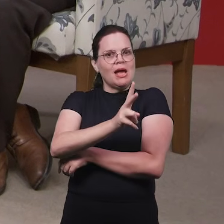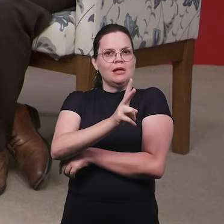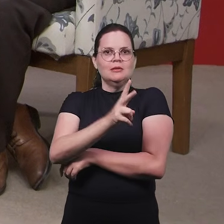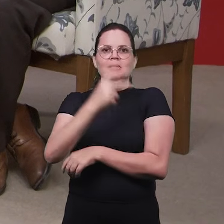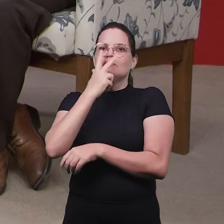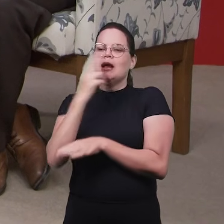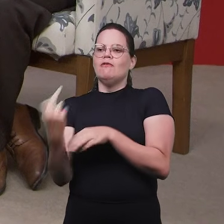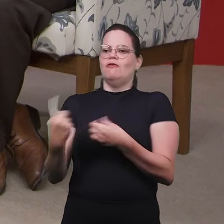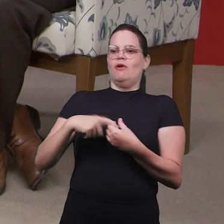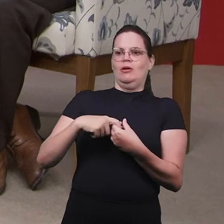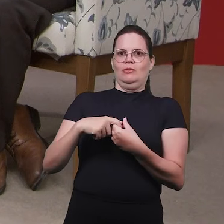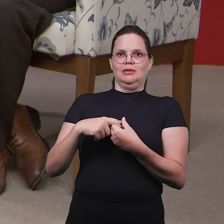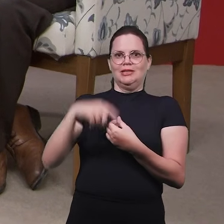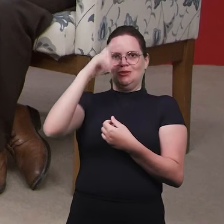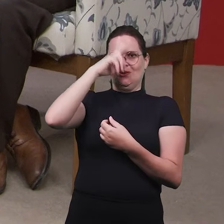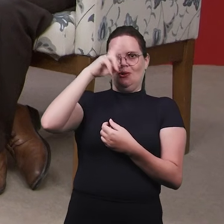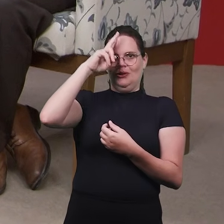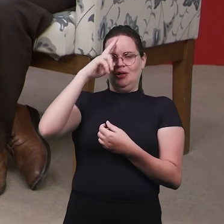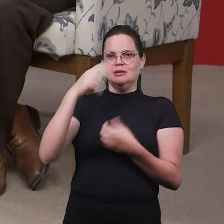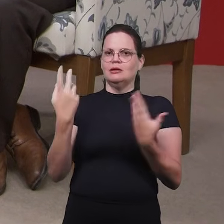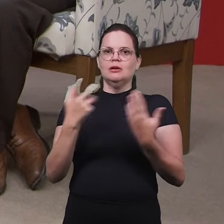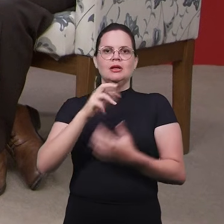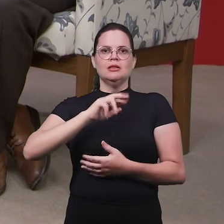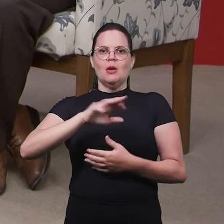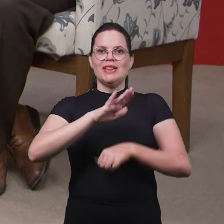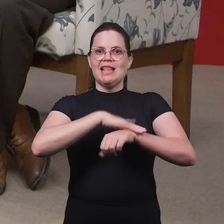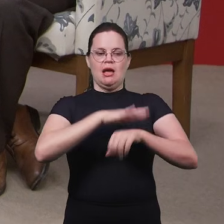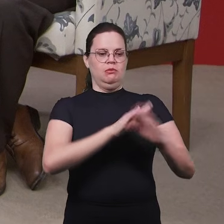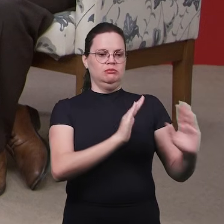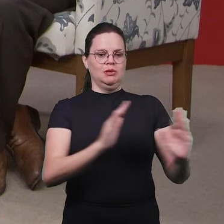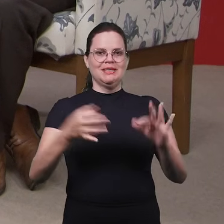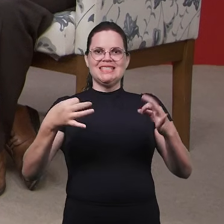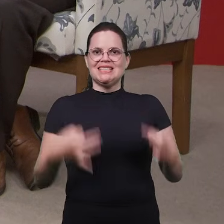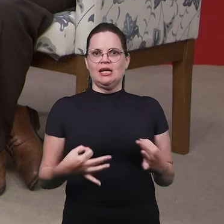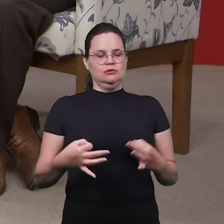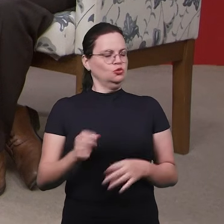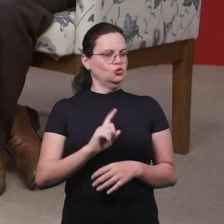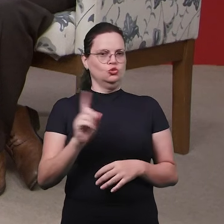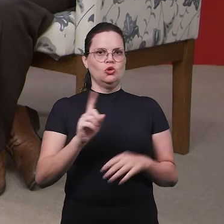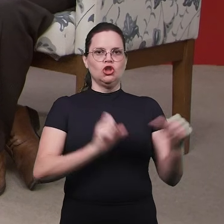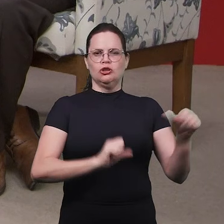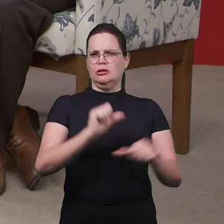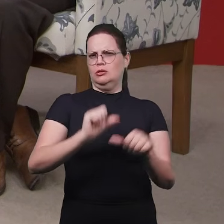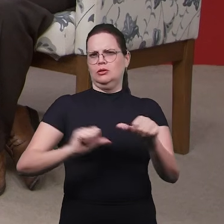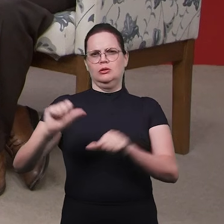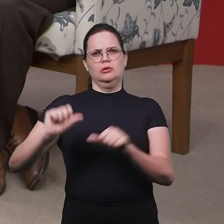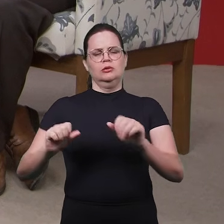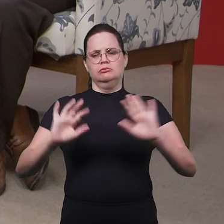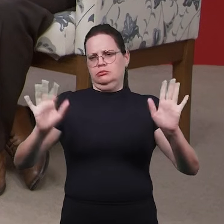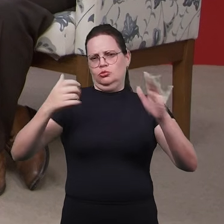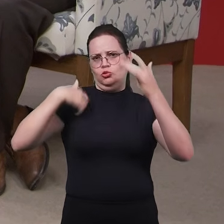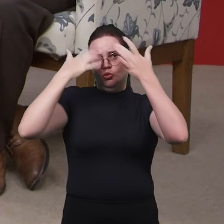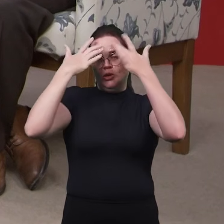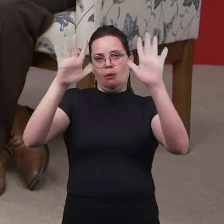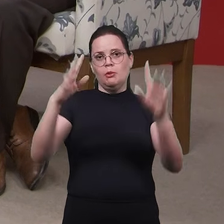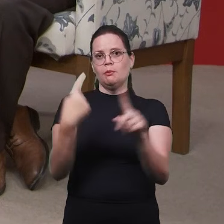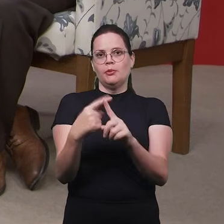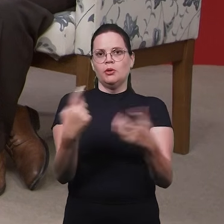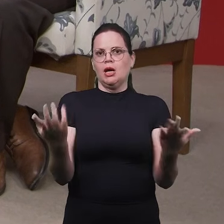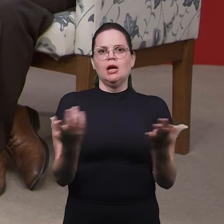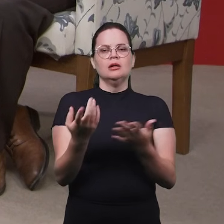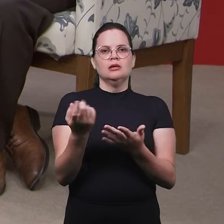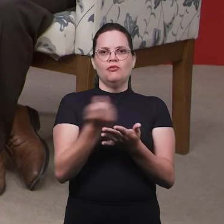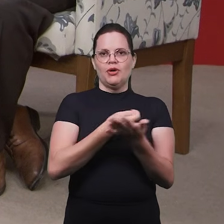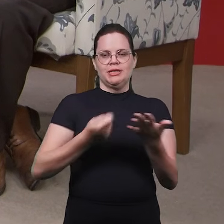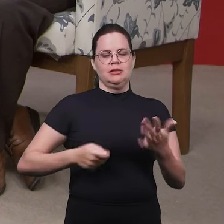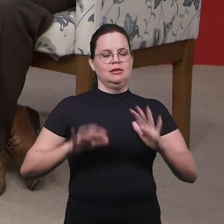da festa profana. Foi, exatamente. Não foi? Então o livro não está, não se sabe aqui por que motivo